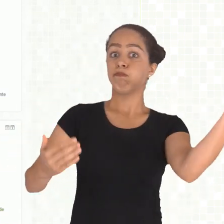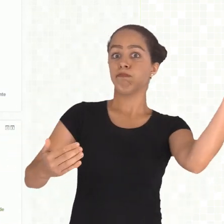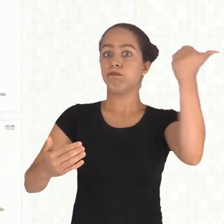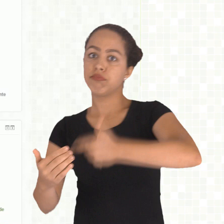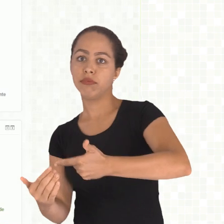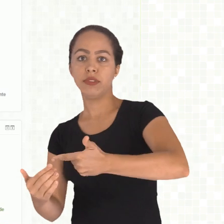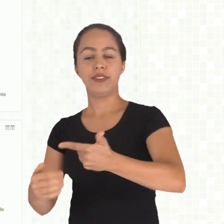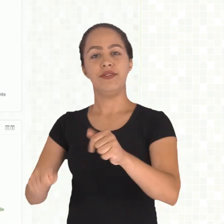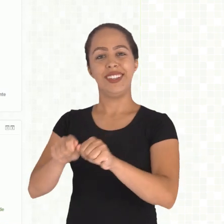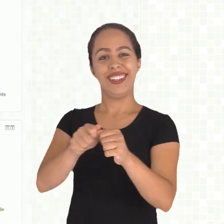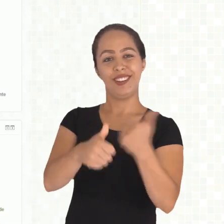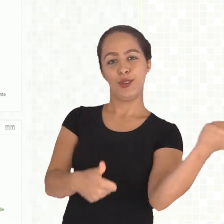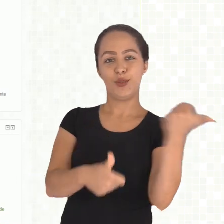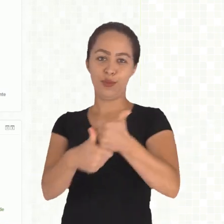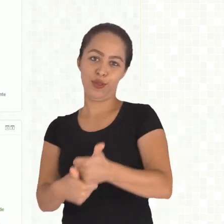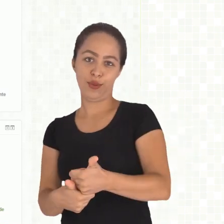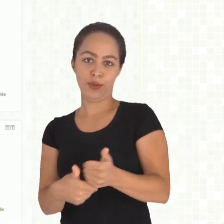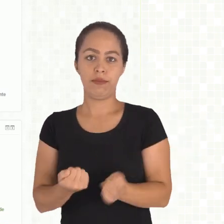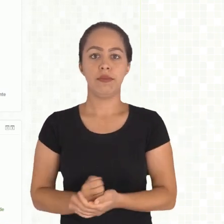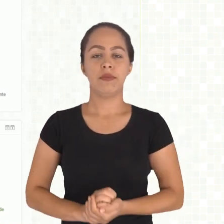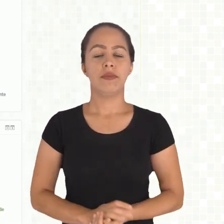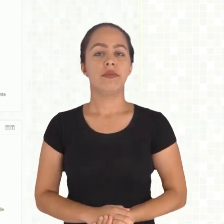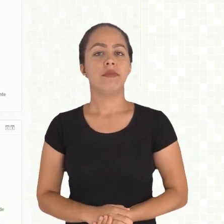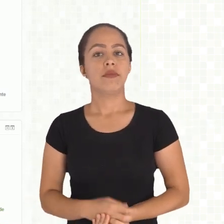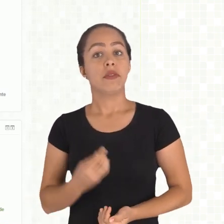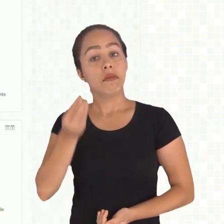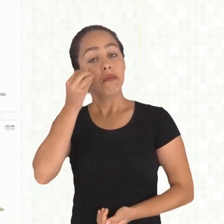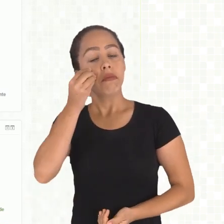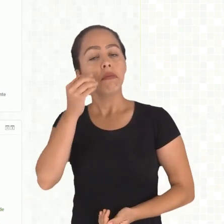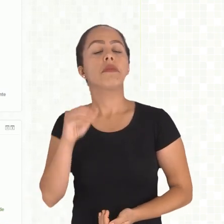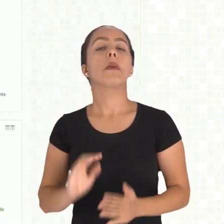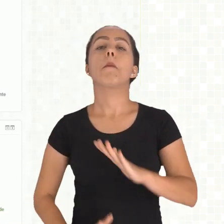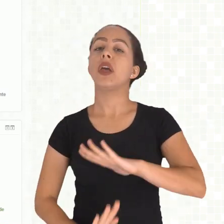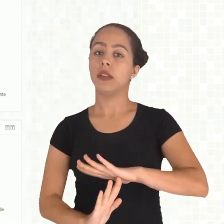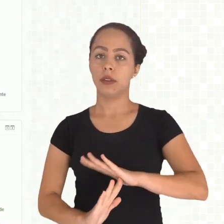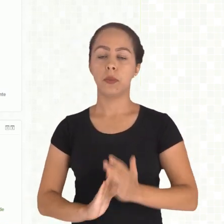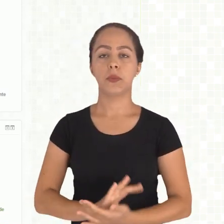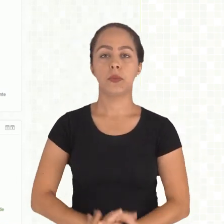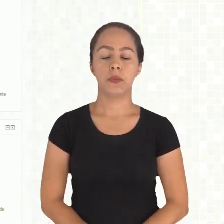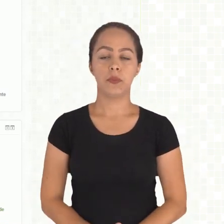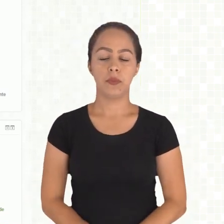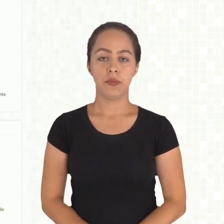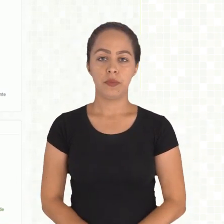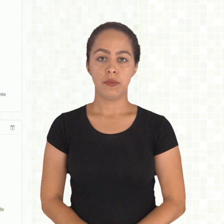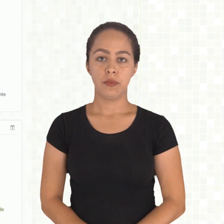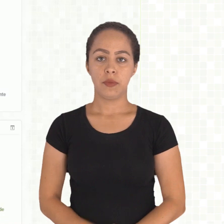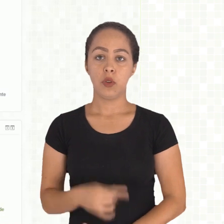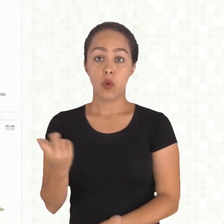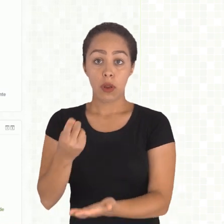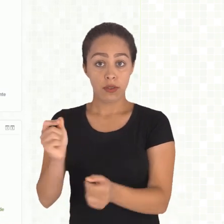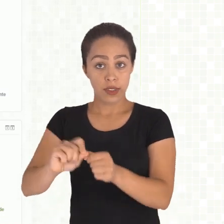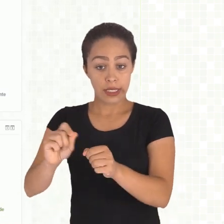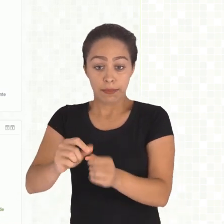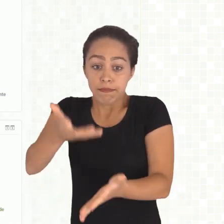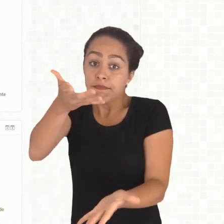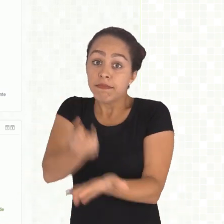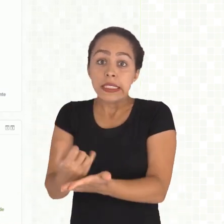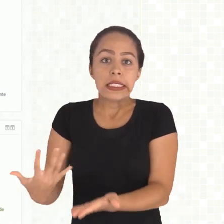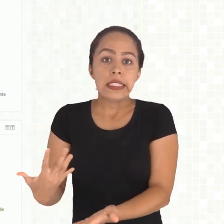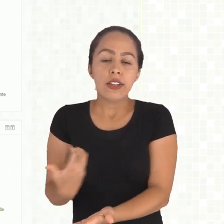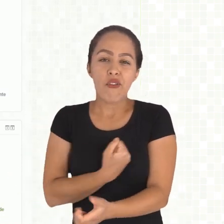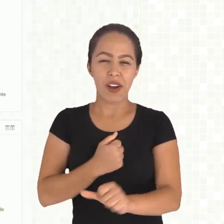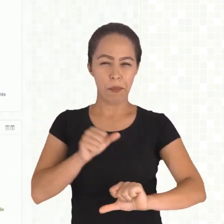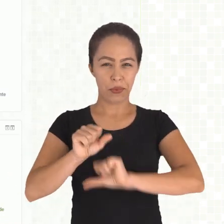valor da sua substitutiva, cujo máximo também é 50, com a nota máxima dessa categoria é 50 pontos. Então, nós vamos criar aqui, é só salvar